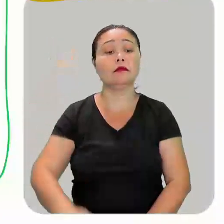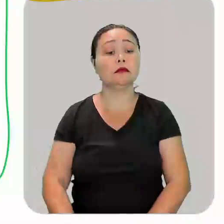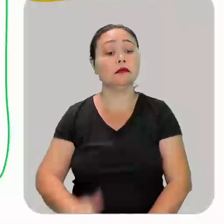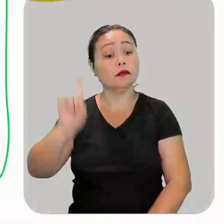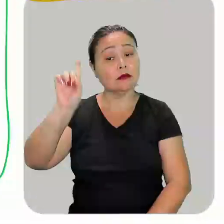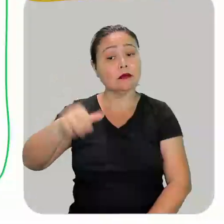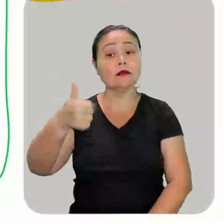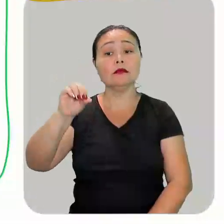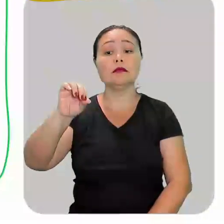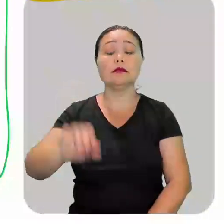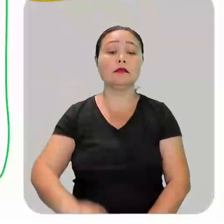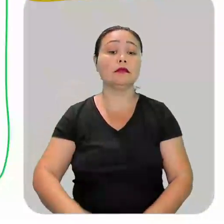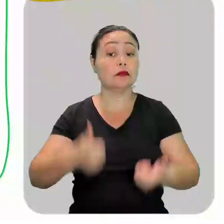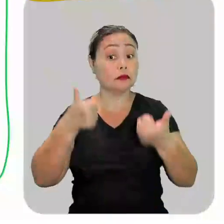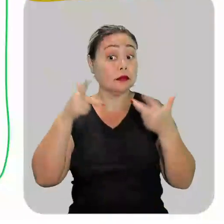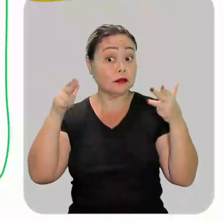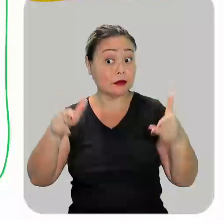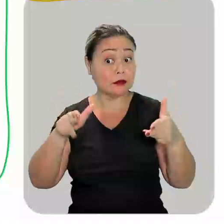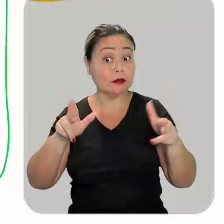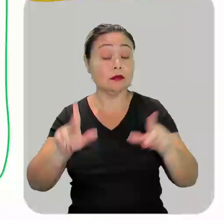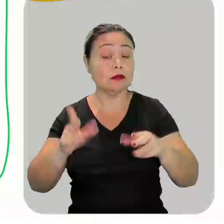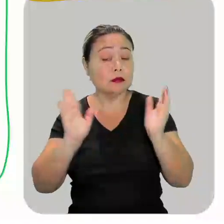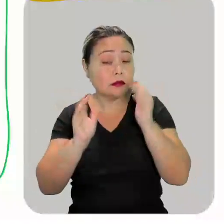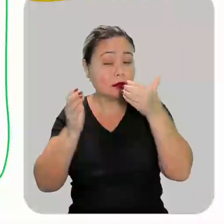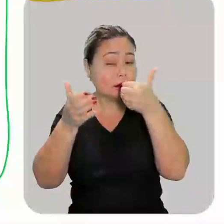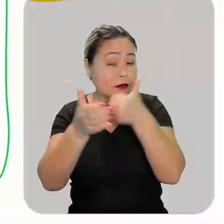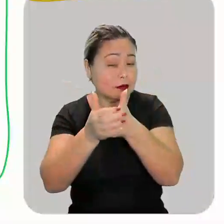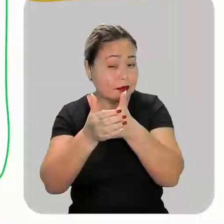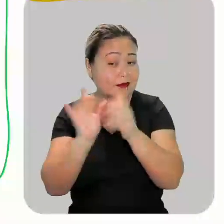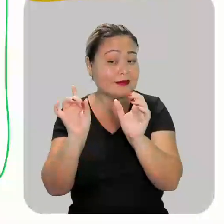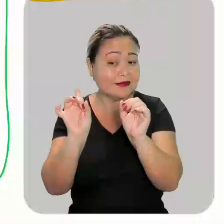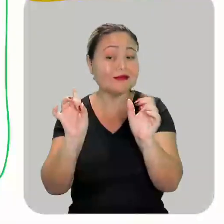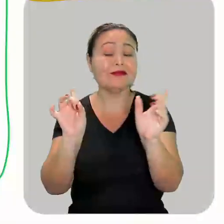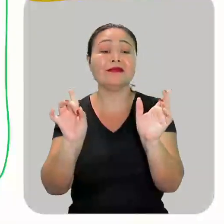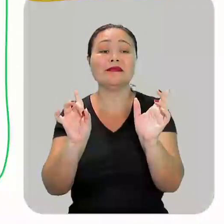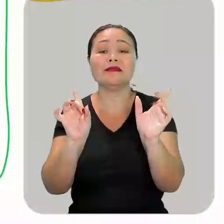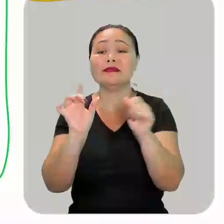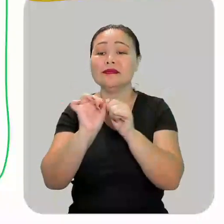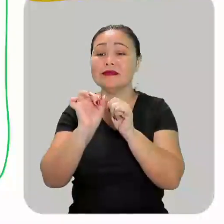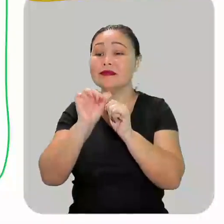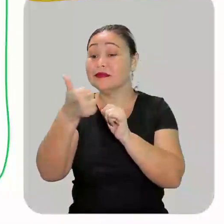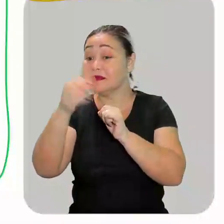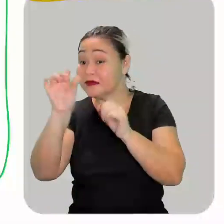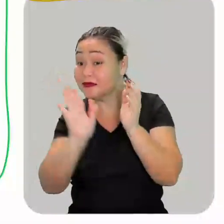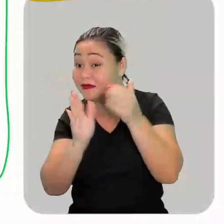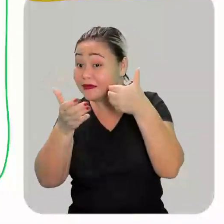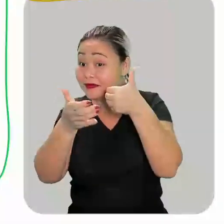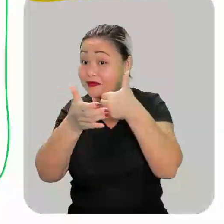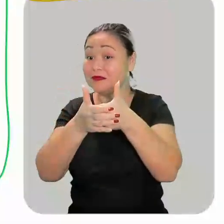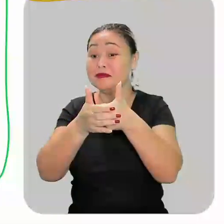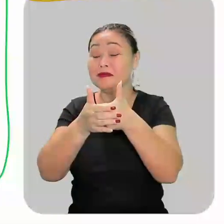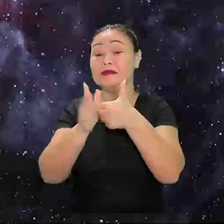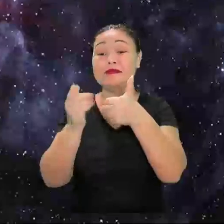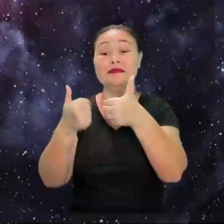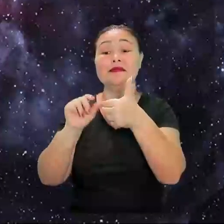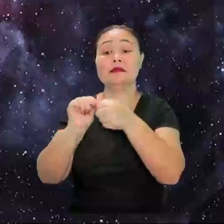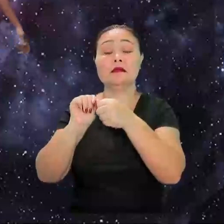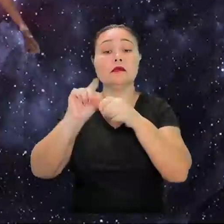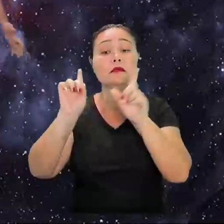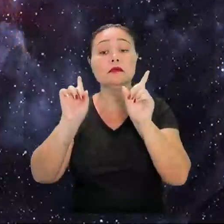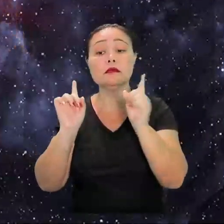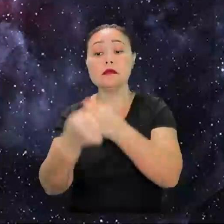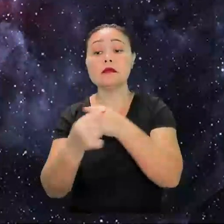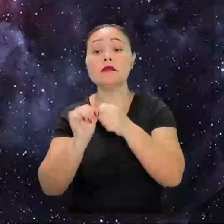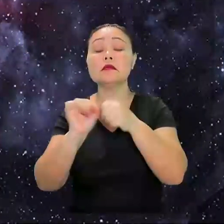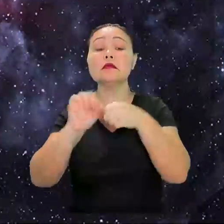é 10. Que é 10. É a mesma coisa, só que tá disfarçado, né? É o 10 disfarçado. Olha aí, né? Então,